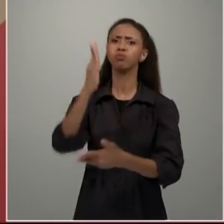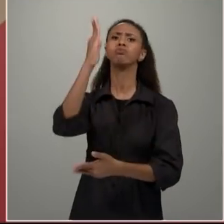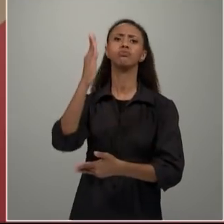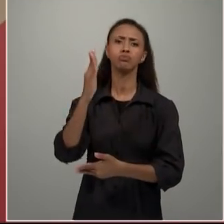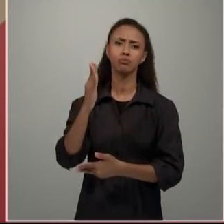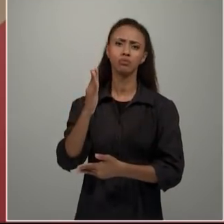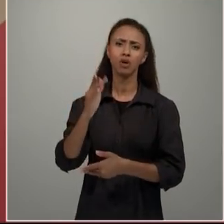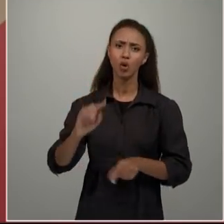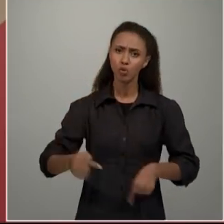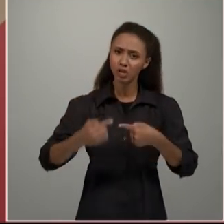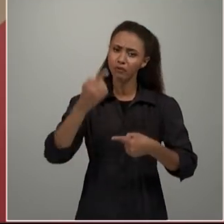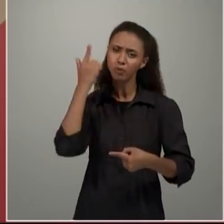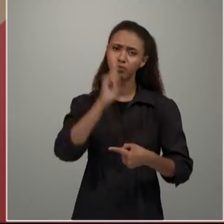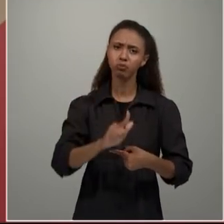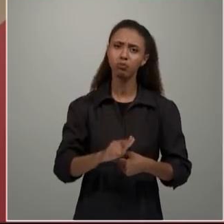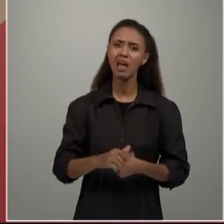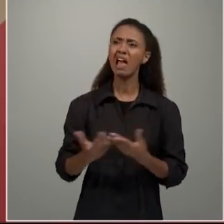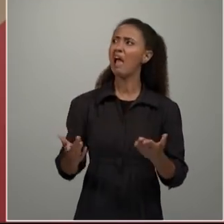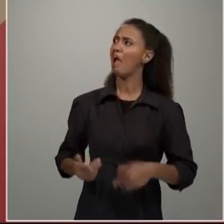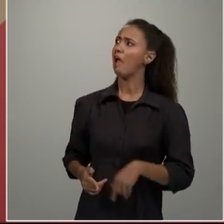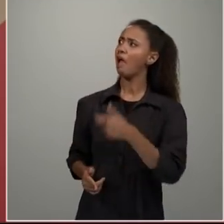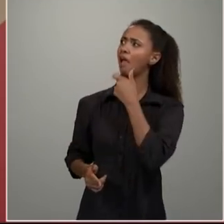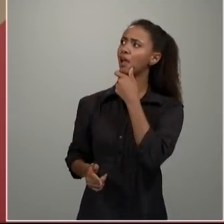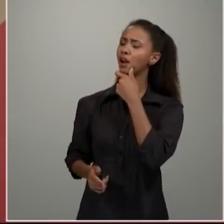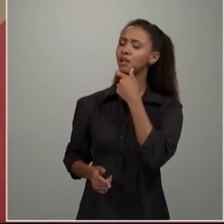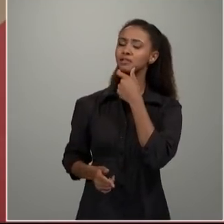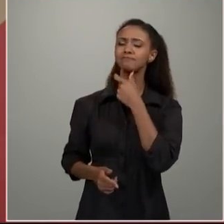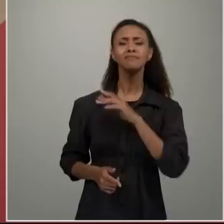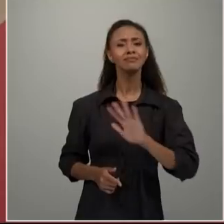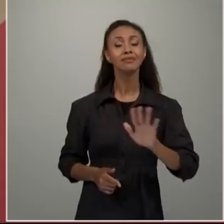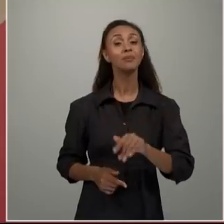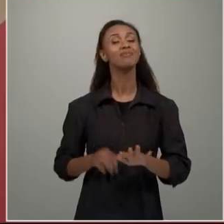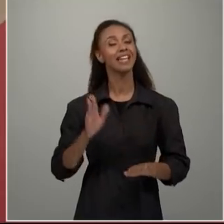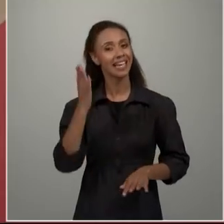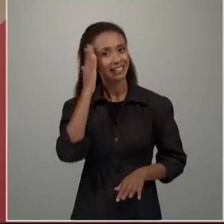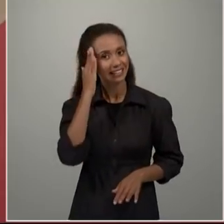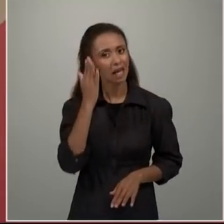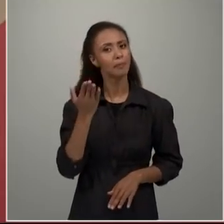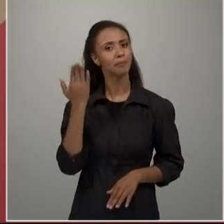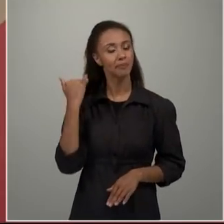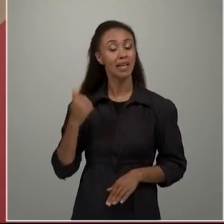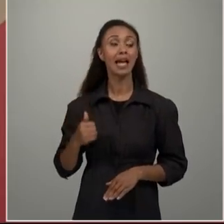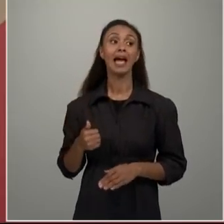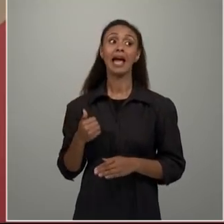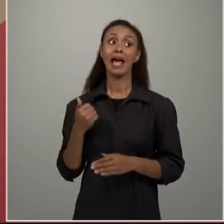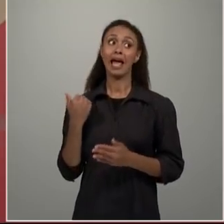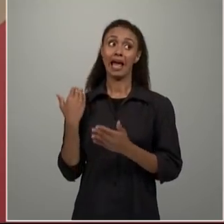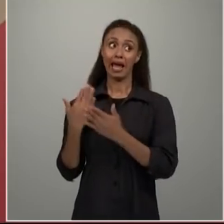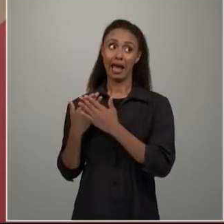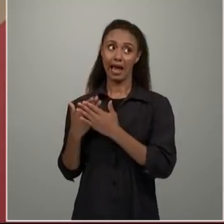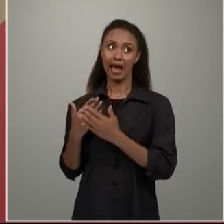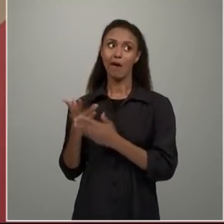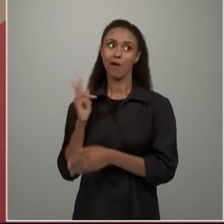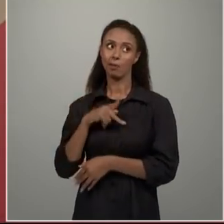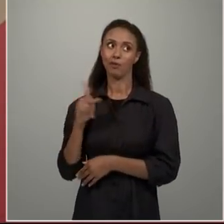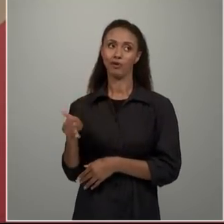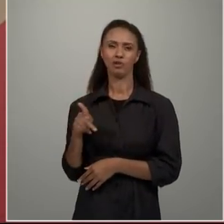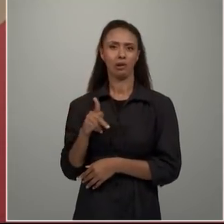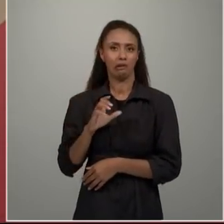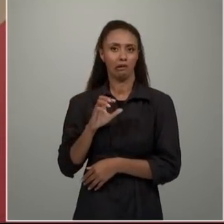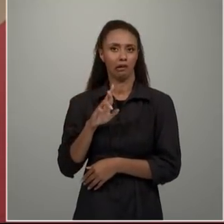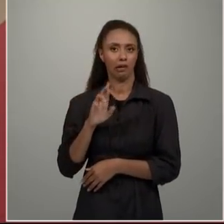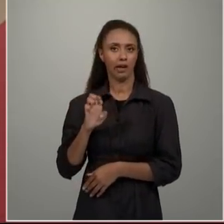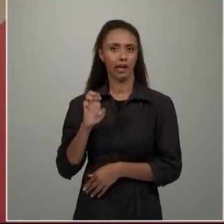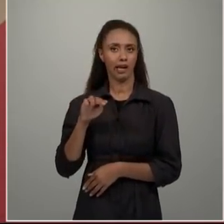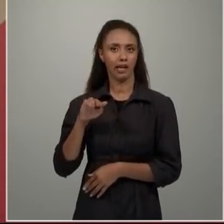até inglês vc falar não então porque é que tive uma aula lá eu tinha professora dona cremilda tarde né dona